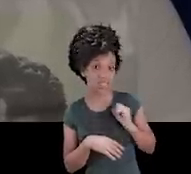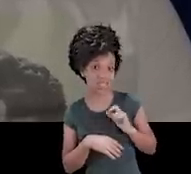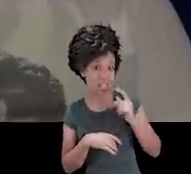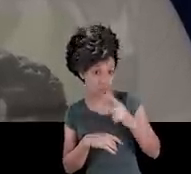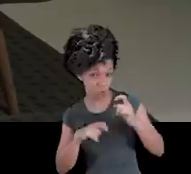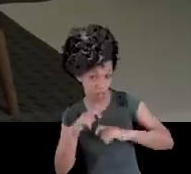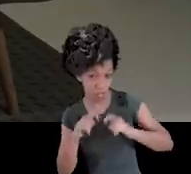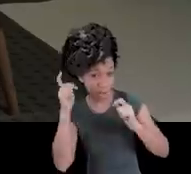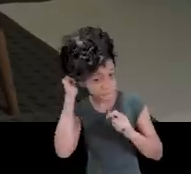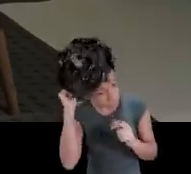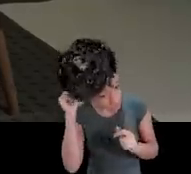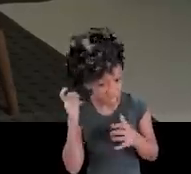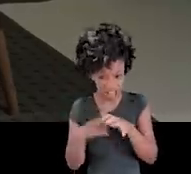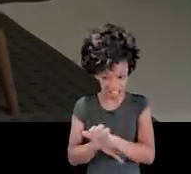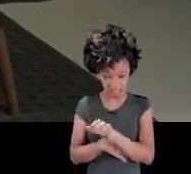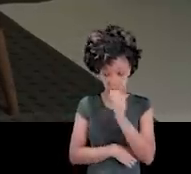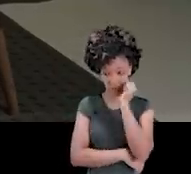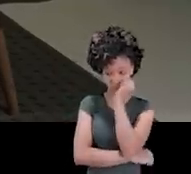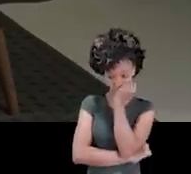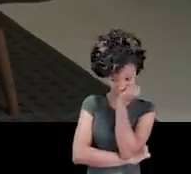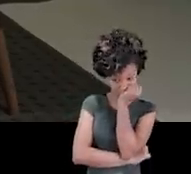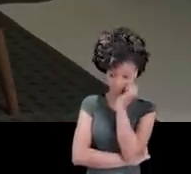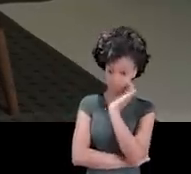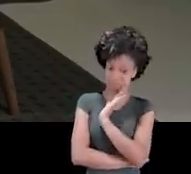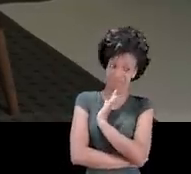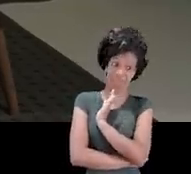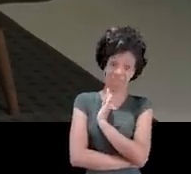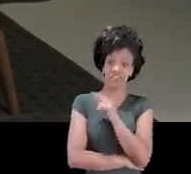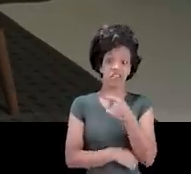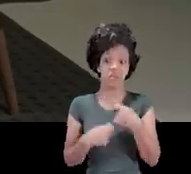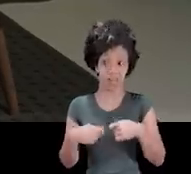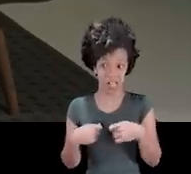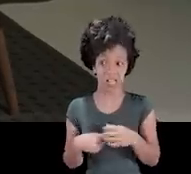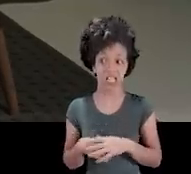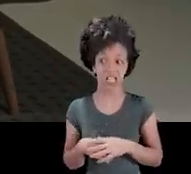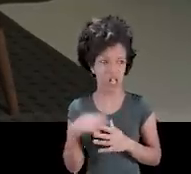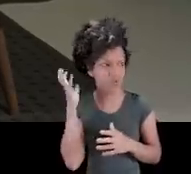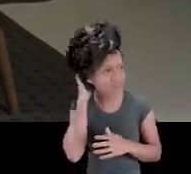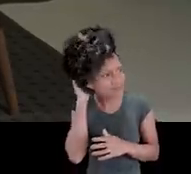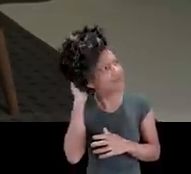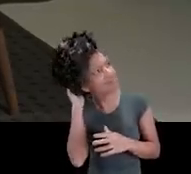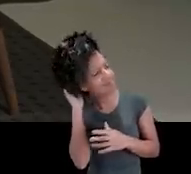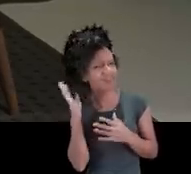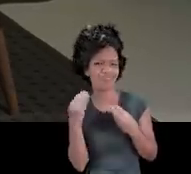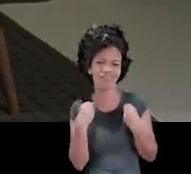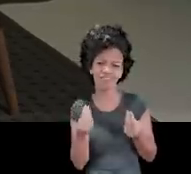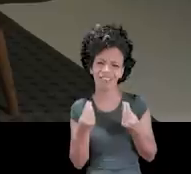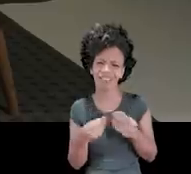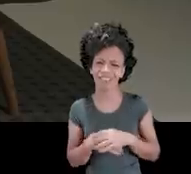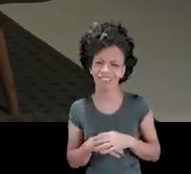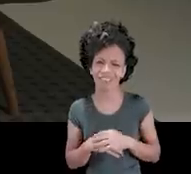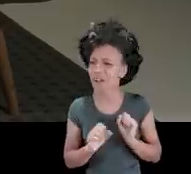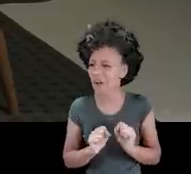sua relação é esse... É boa. Eu sinto muito por você, caraca, precisar deixar o seu cabelo. Você tá transando ou você tá puxando o cabelo? Você pode puxar,